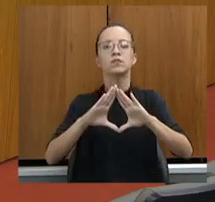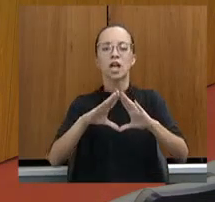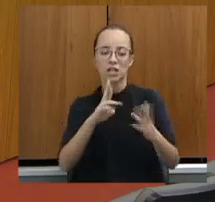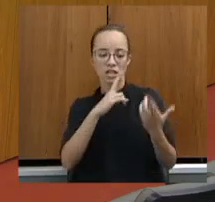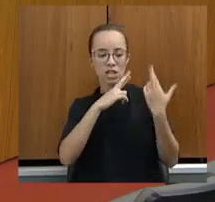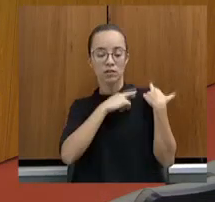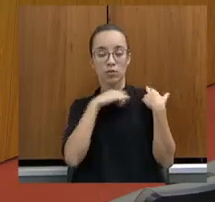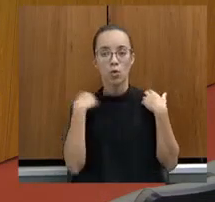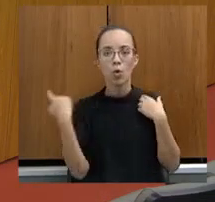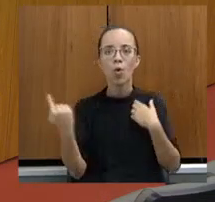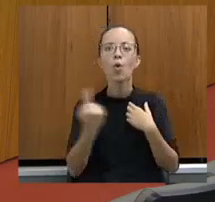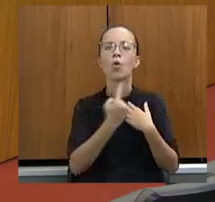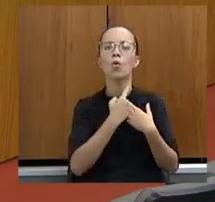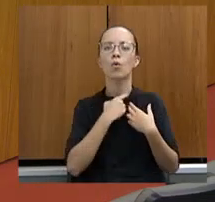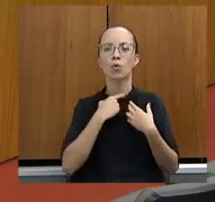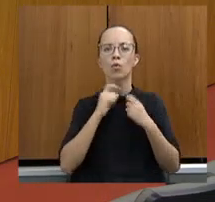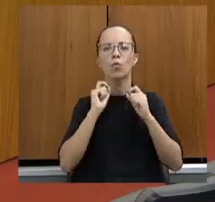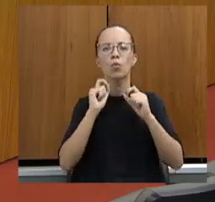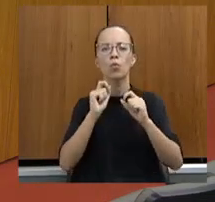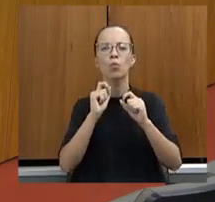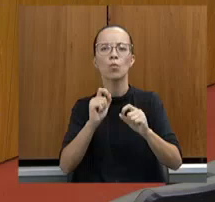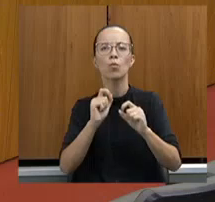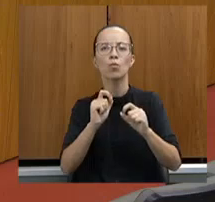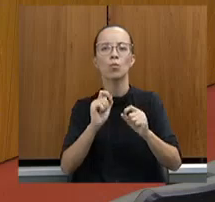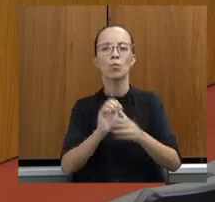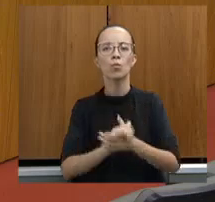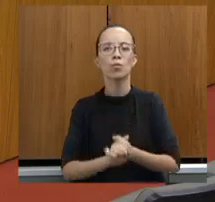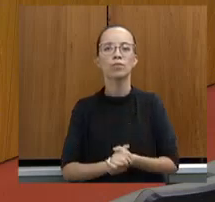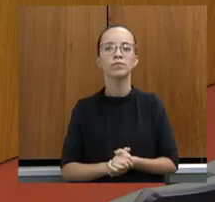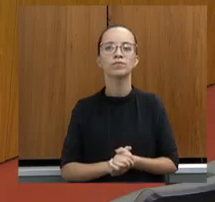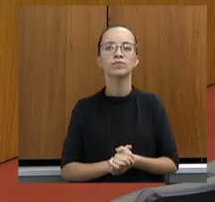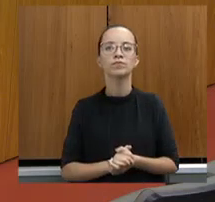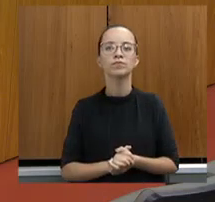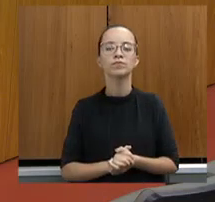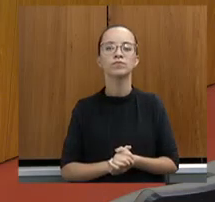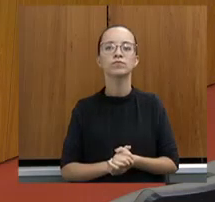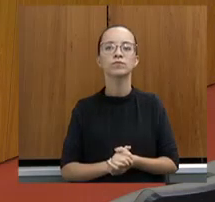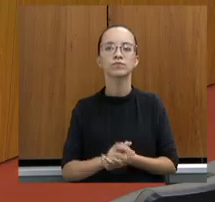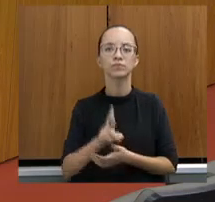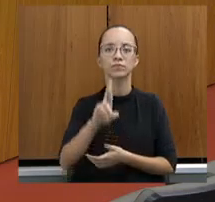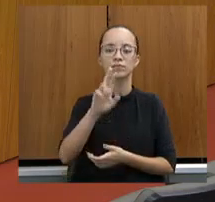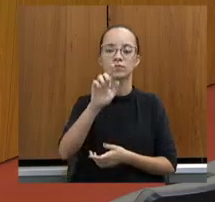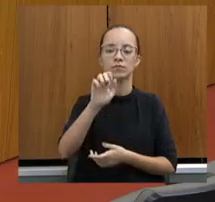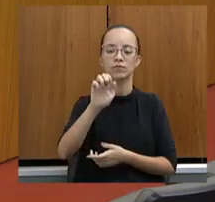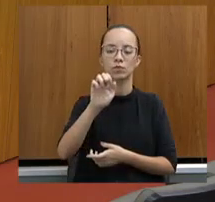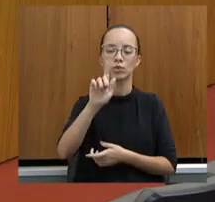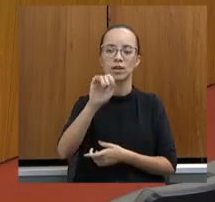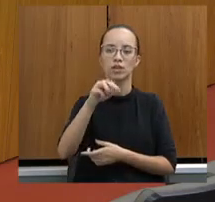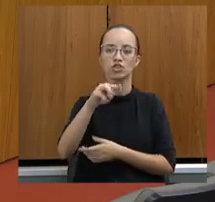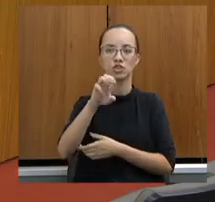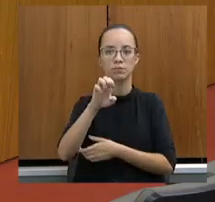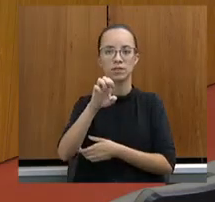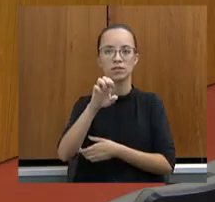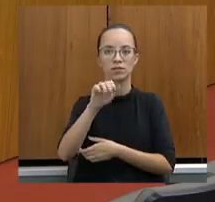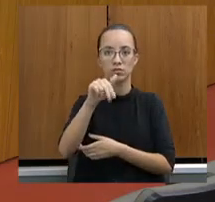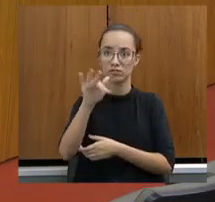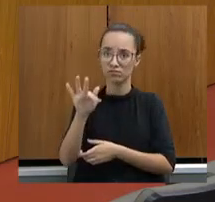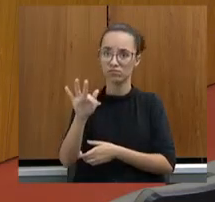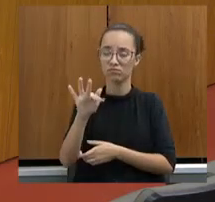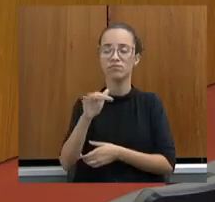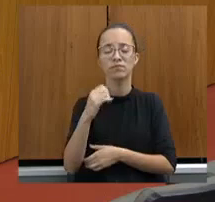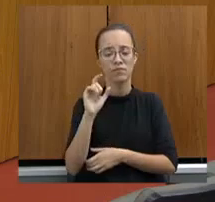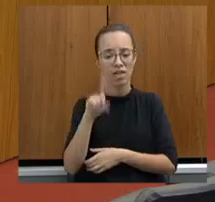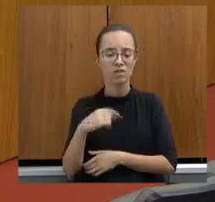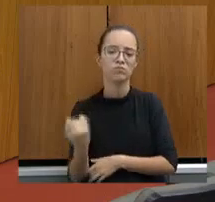responsabilidade pela apreciação do regime da lei de estudar eu queria pedir tão